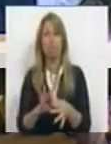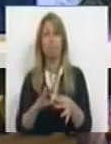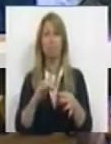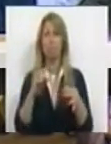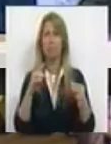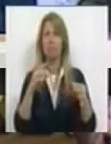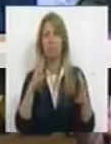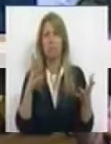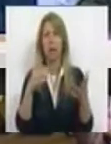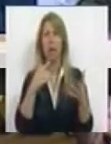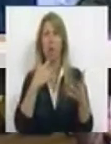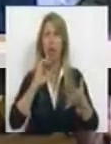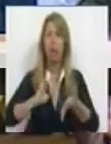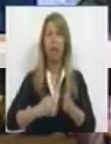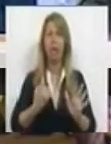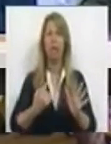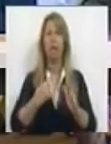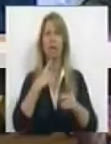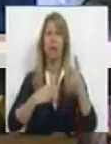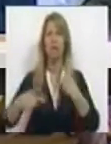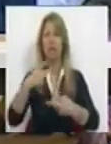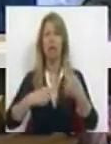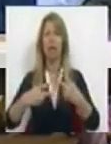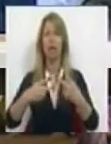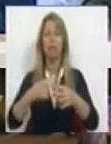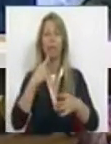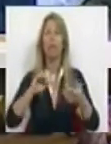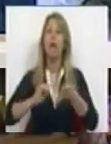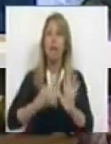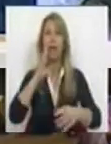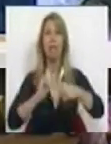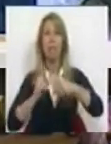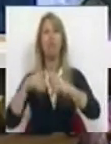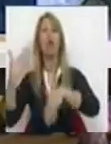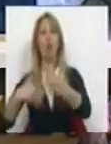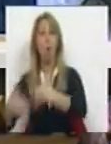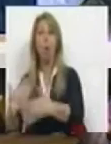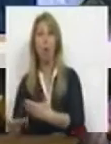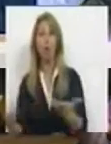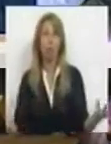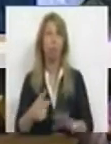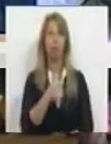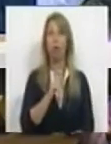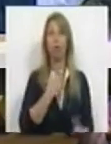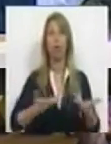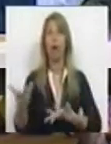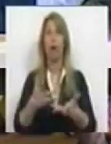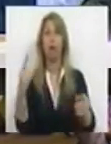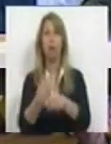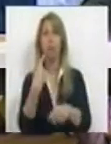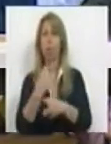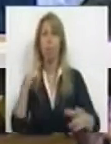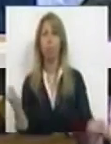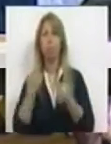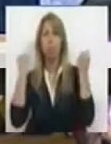de privilégios continua o mesmo e, pela parte do Bloco de Esquerda, a relação com eles vai continuar a ser também a que sempre tivemos, a da